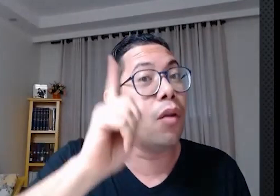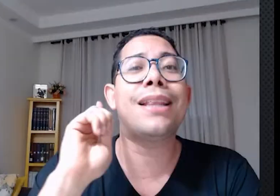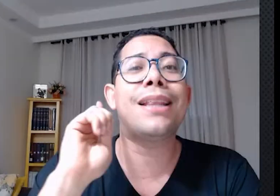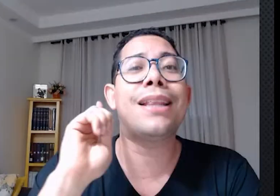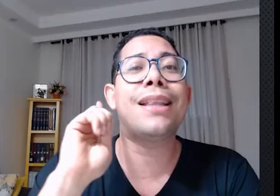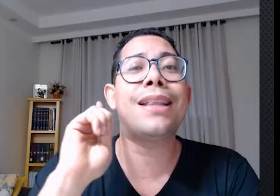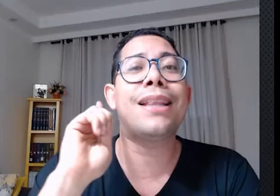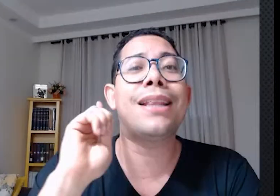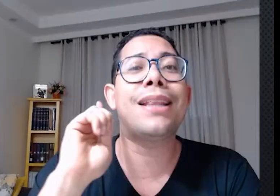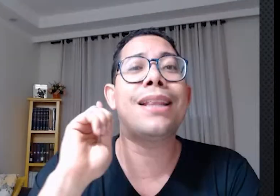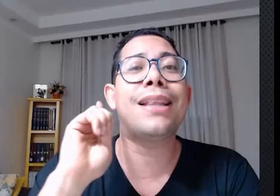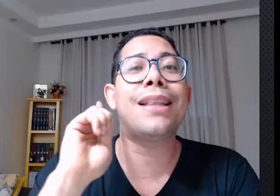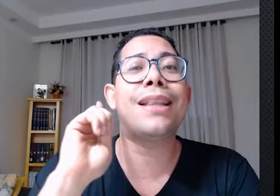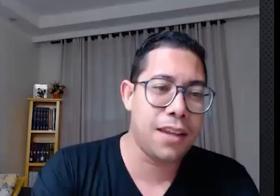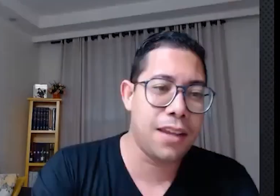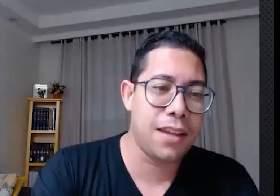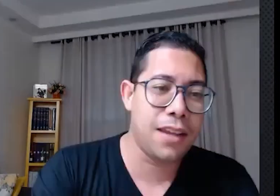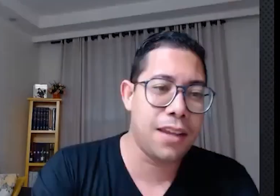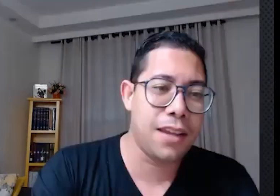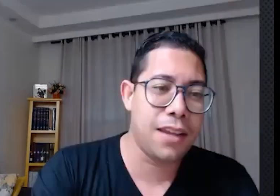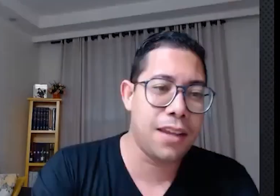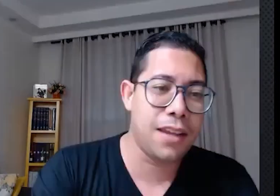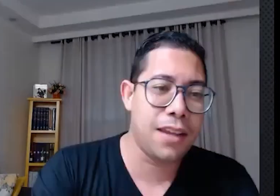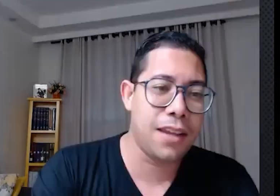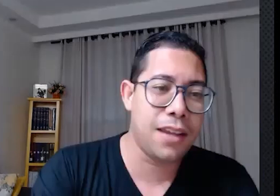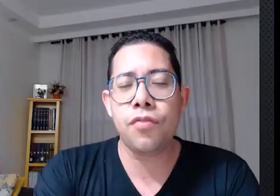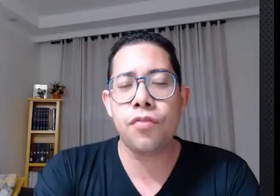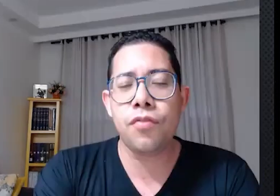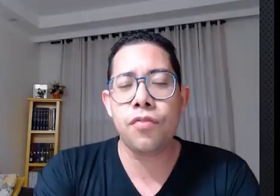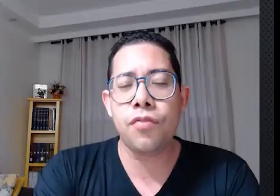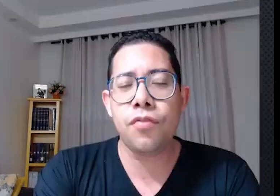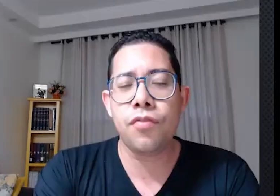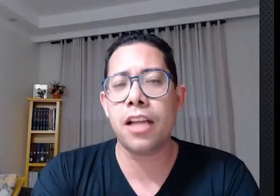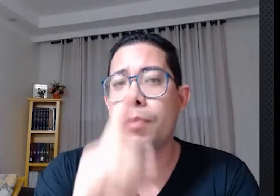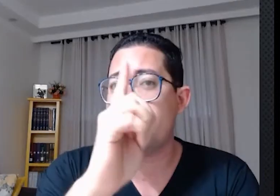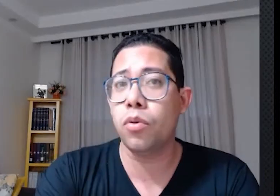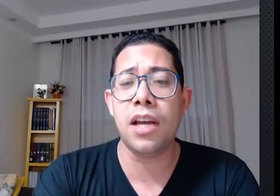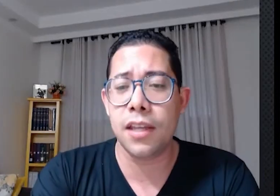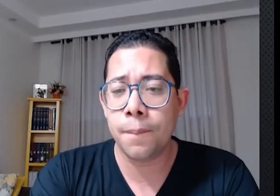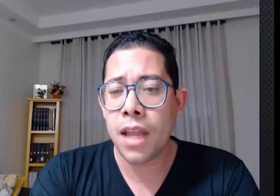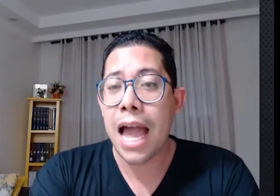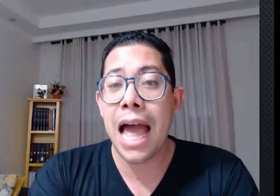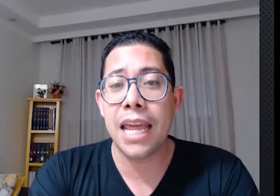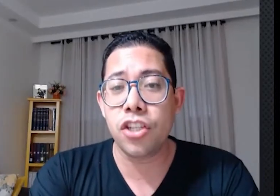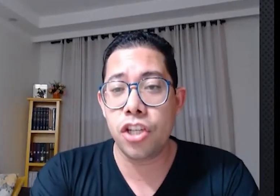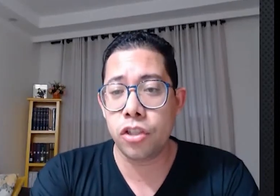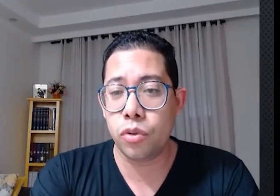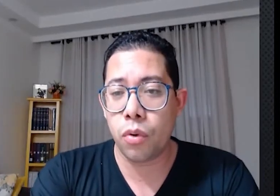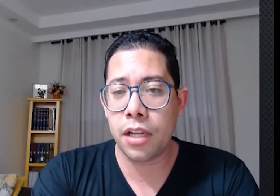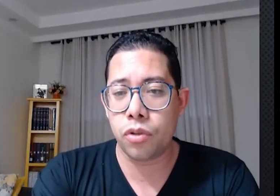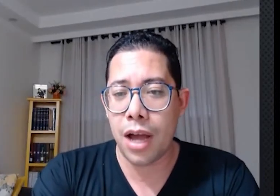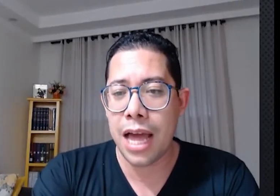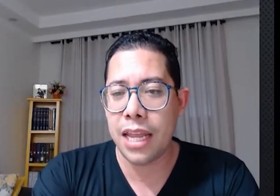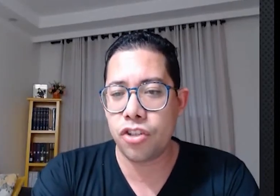Resumão é o atalho dos atalhos dos atalhos, hein? Beleza. Então é dividido em duas partes, Antigo, mas segura aí. Além